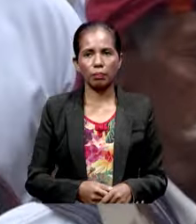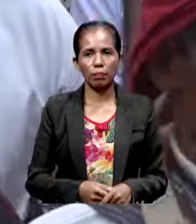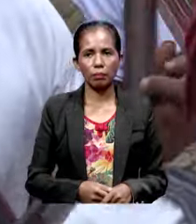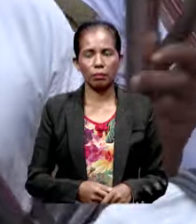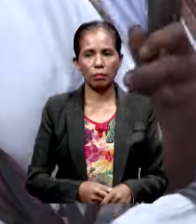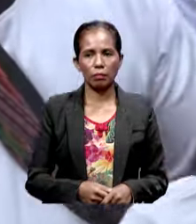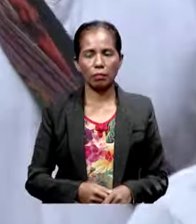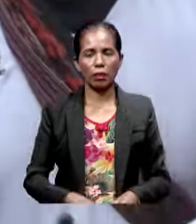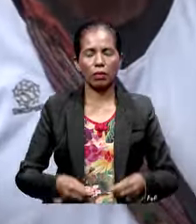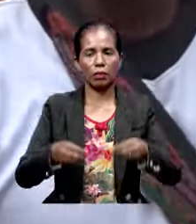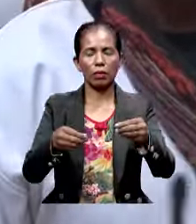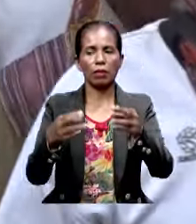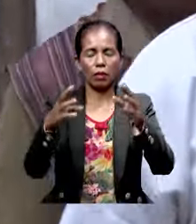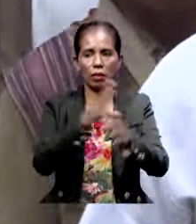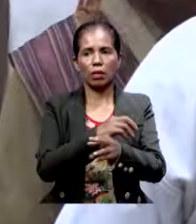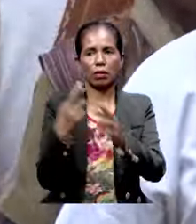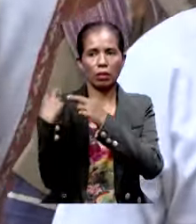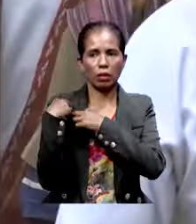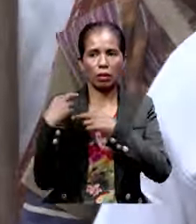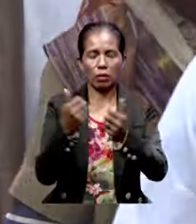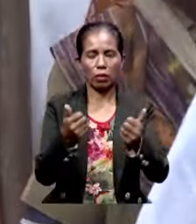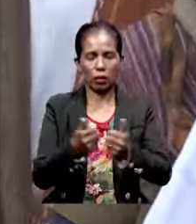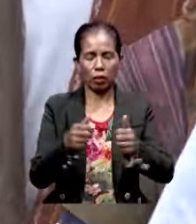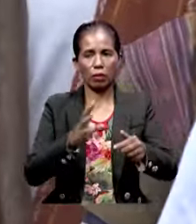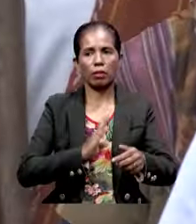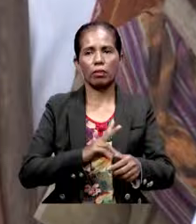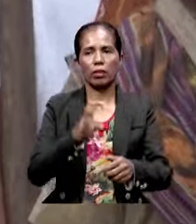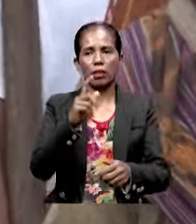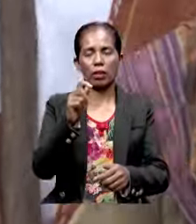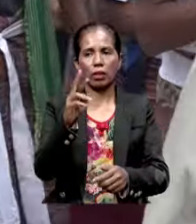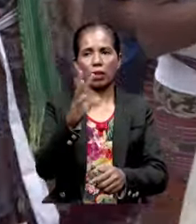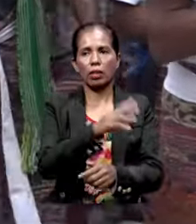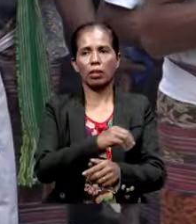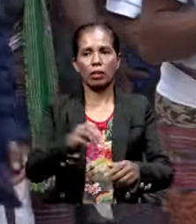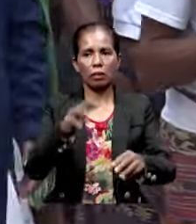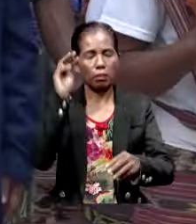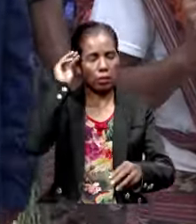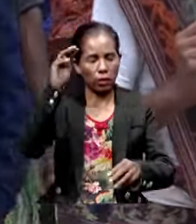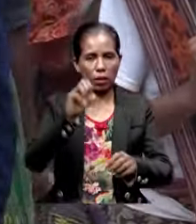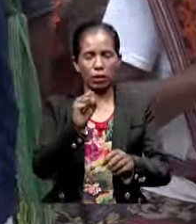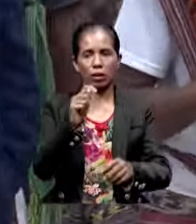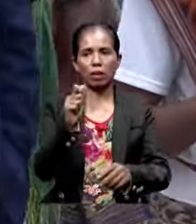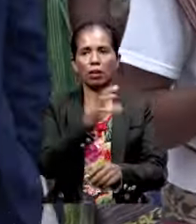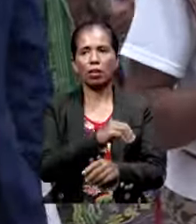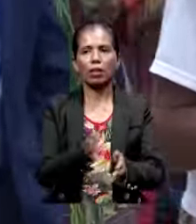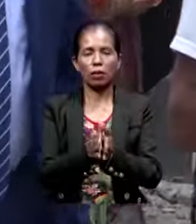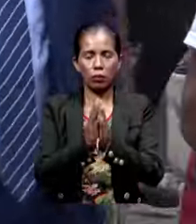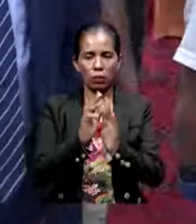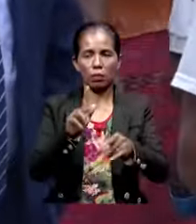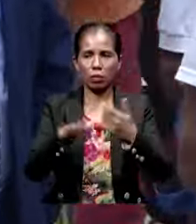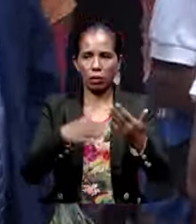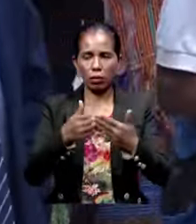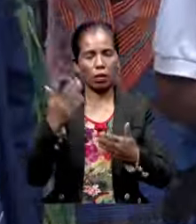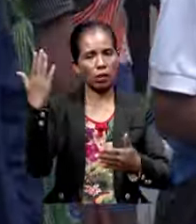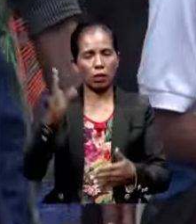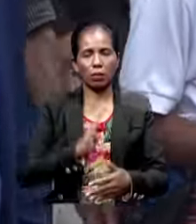A FUNVO possui a presidente da autoridade municipal de Baucau, Veneranda Lemos, ministro da administração estatal Tomás Cabral, russo da entidade Soto e a